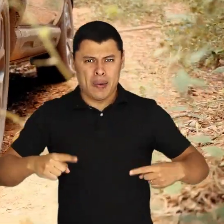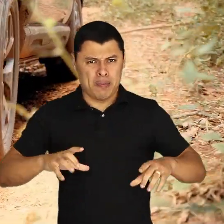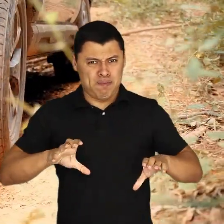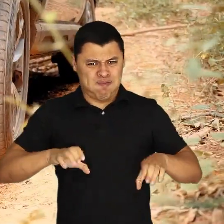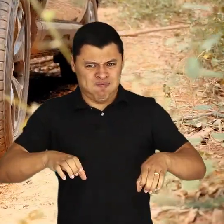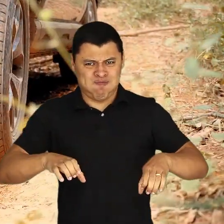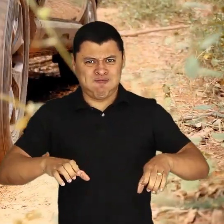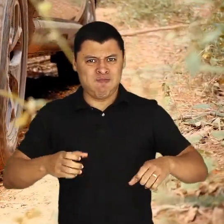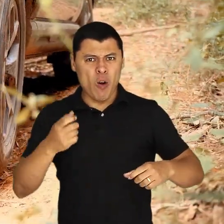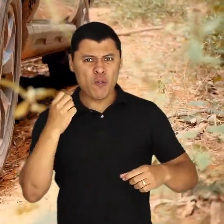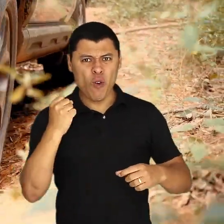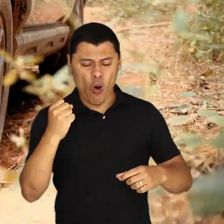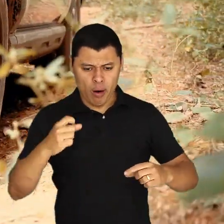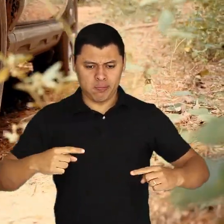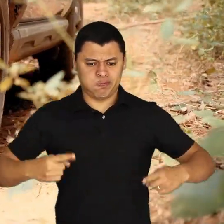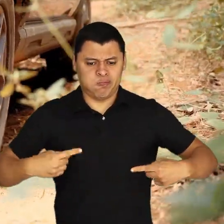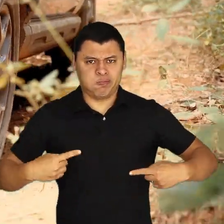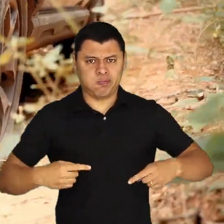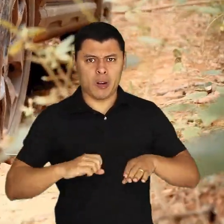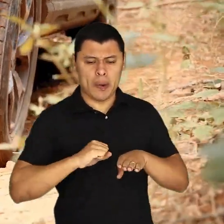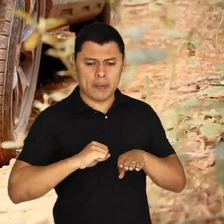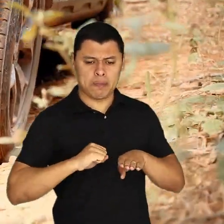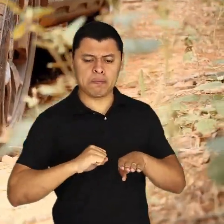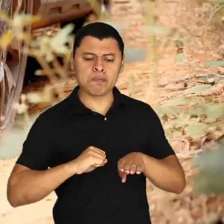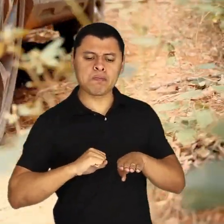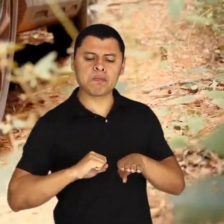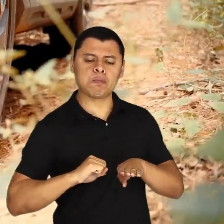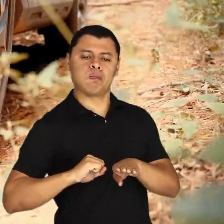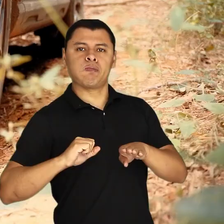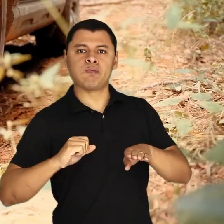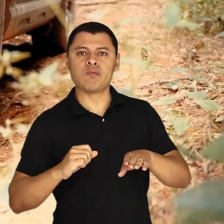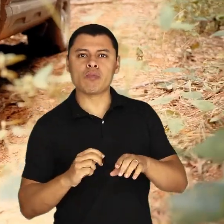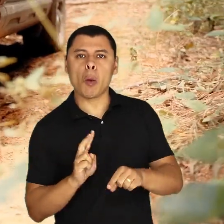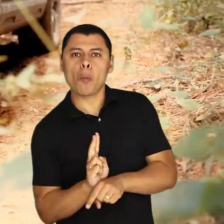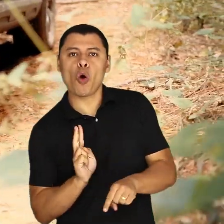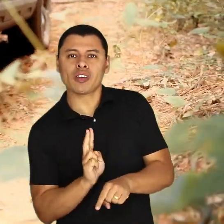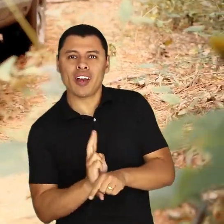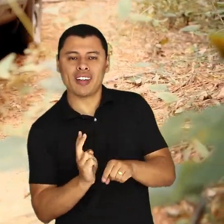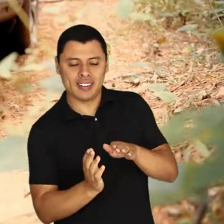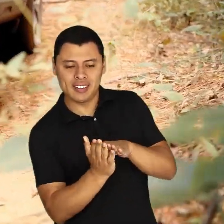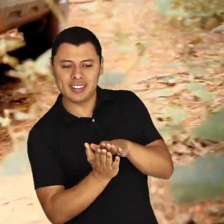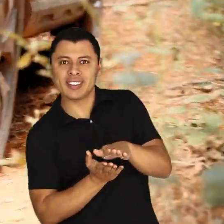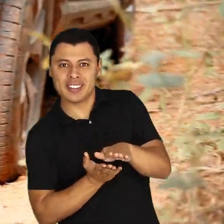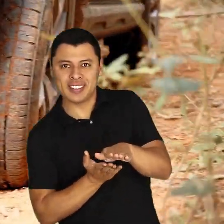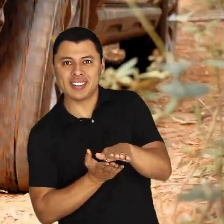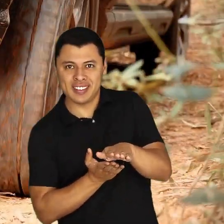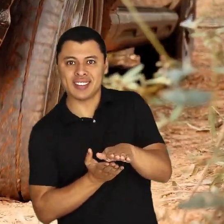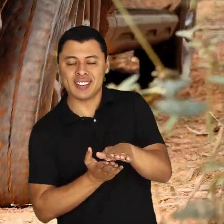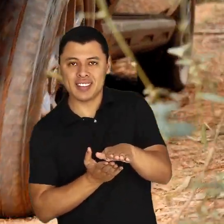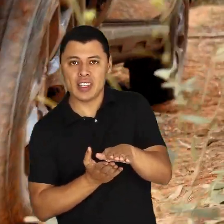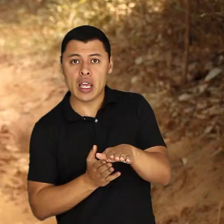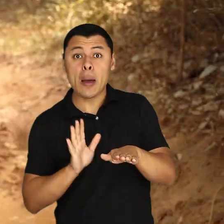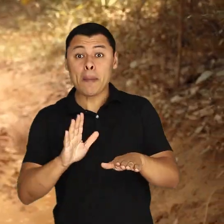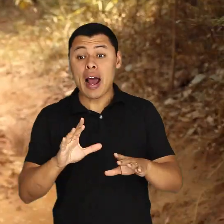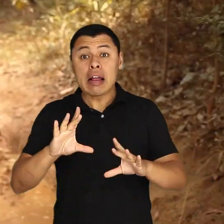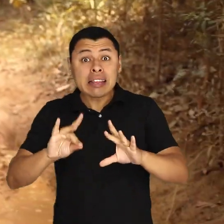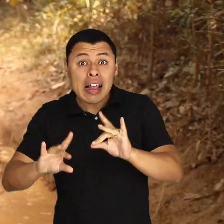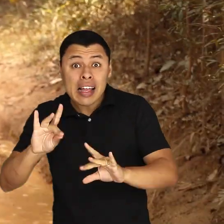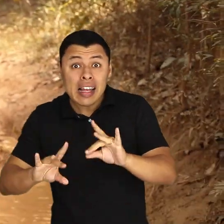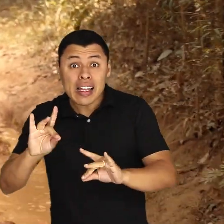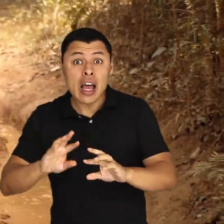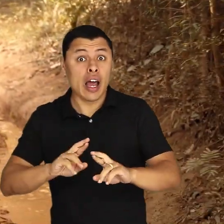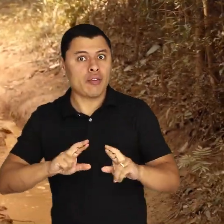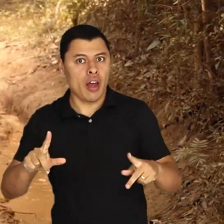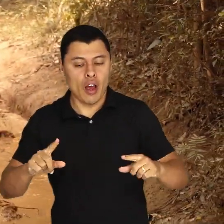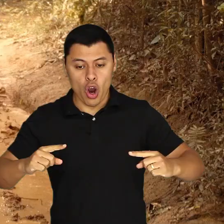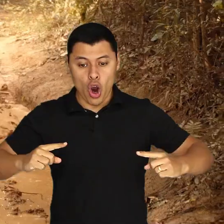pedra, você tem muita tração, então você tem uma aplicação do torque bem suave, justamente para proteger o sistema de transmissão.